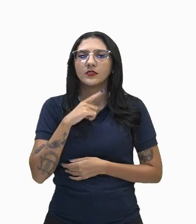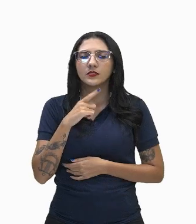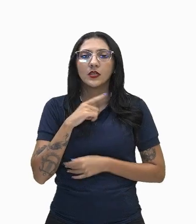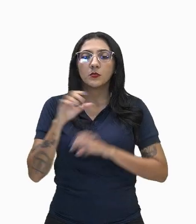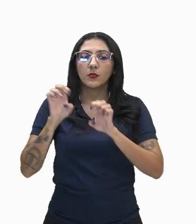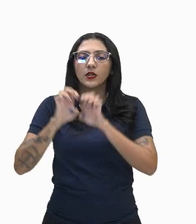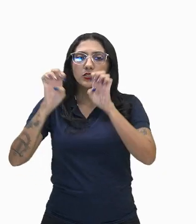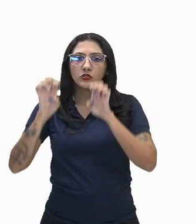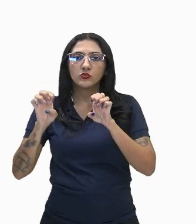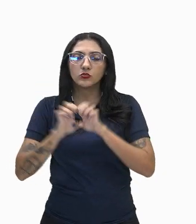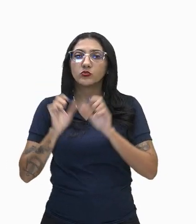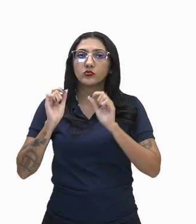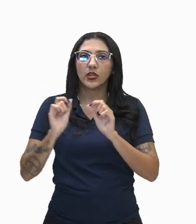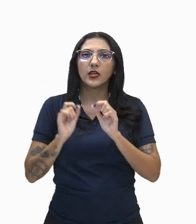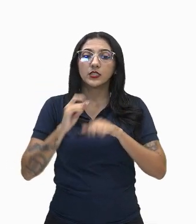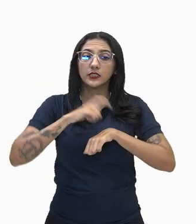estrutura